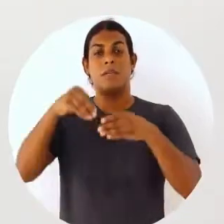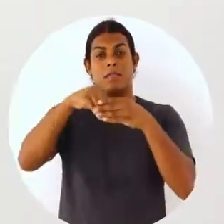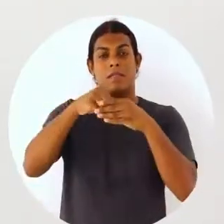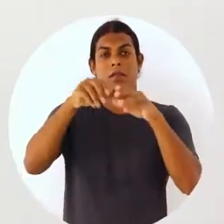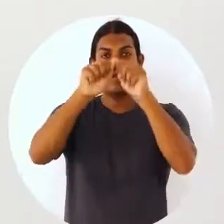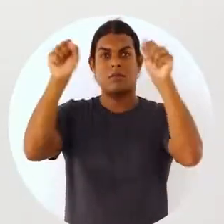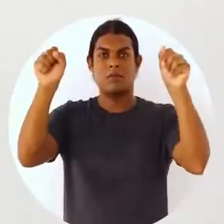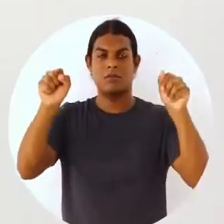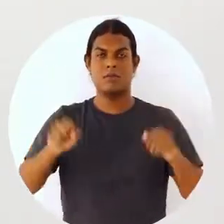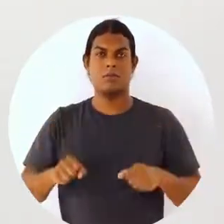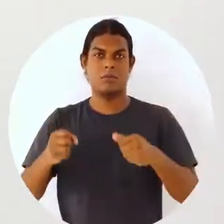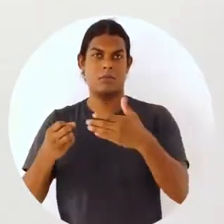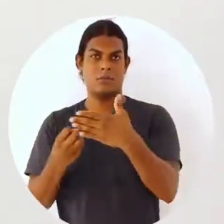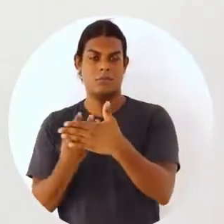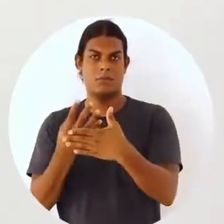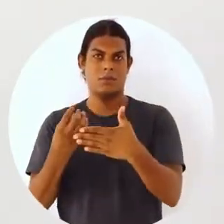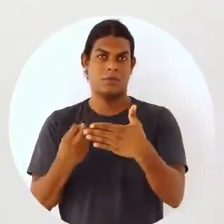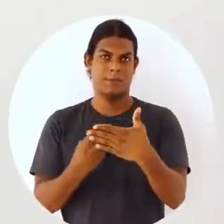produtivo a qual